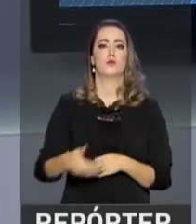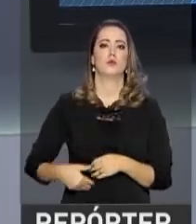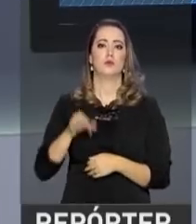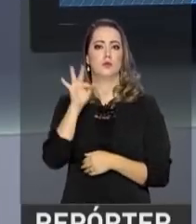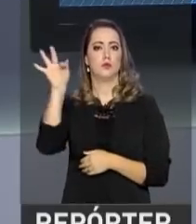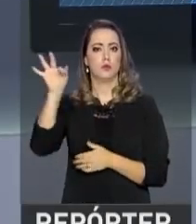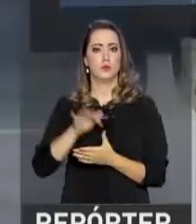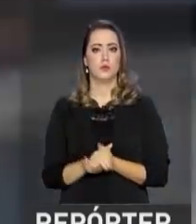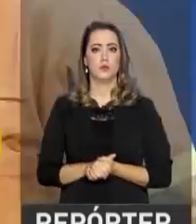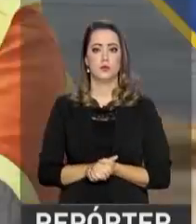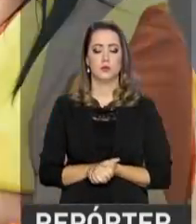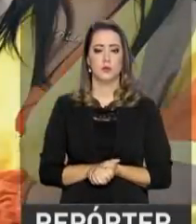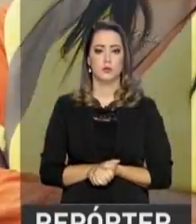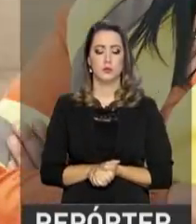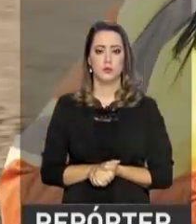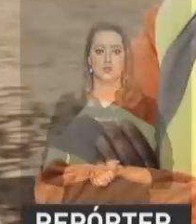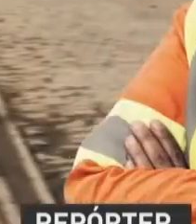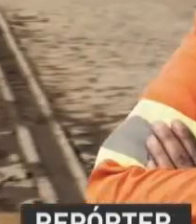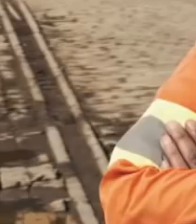federal